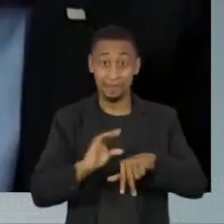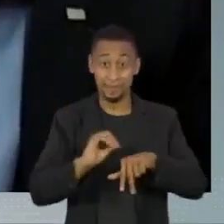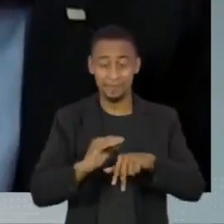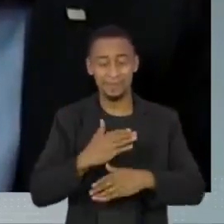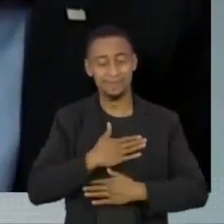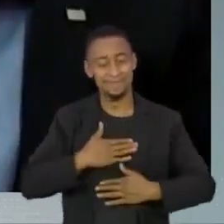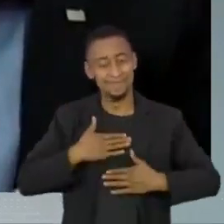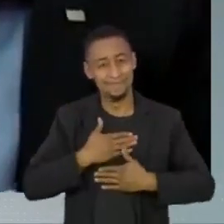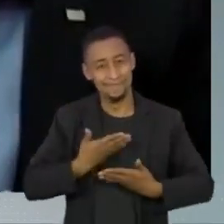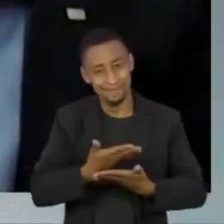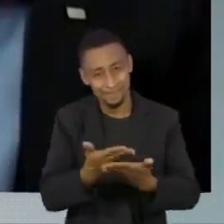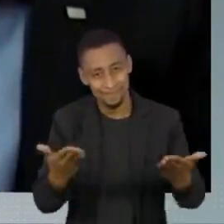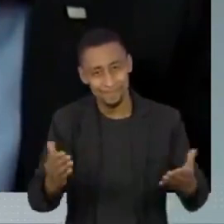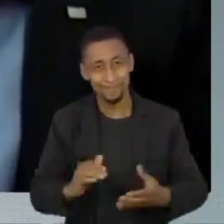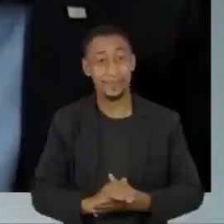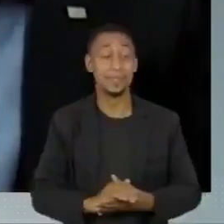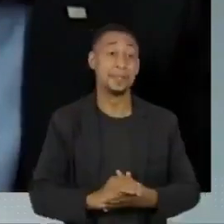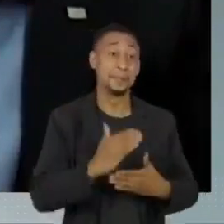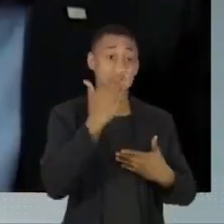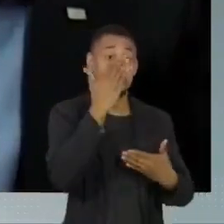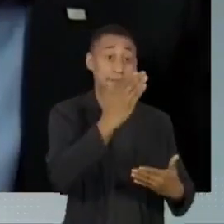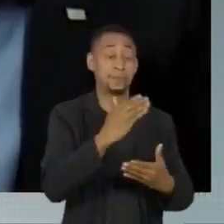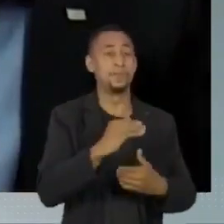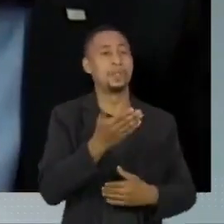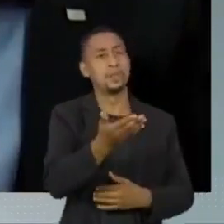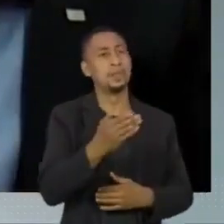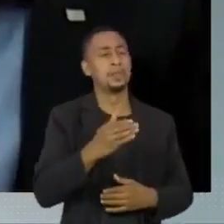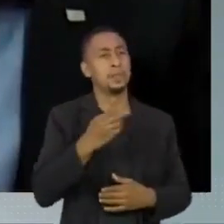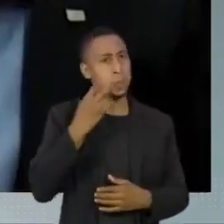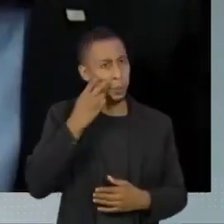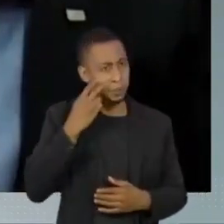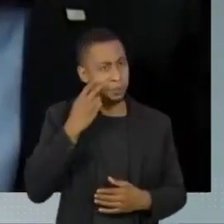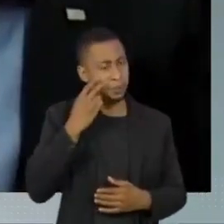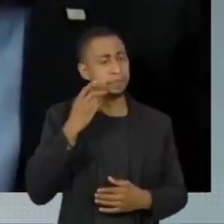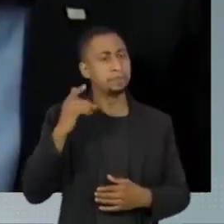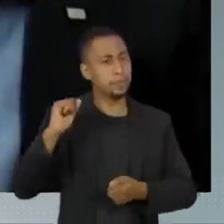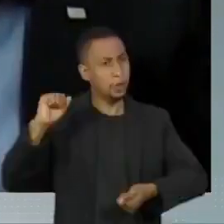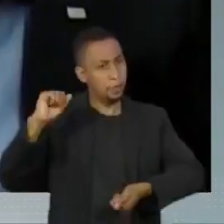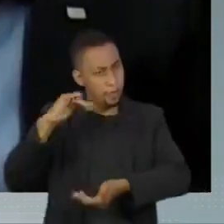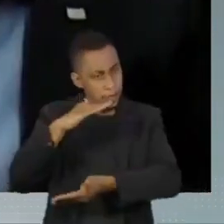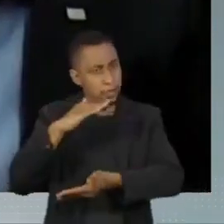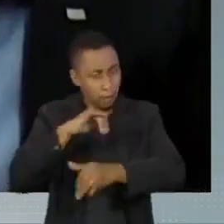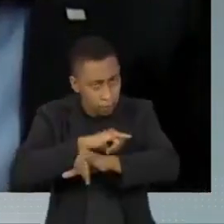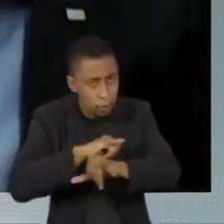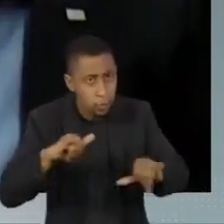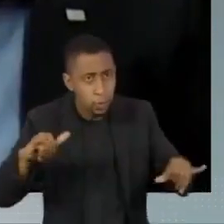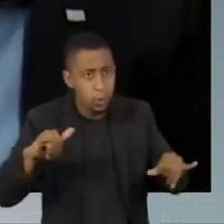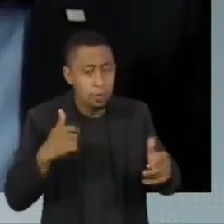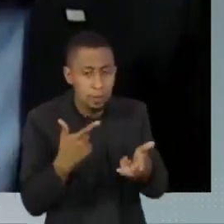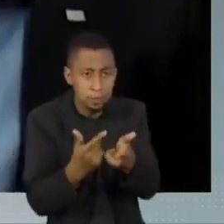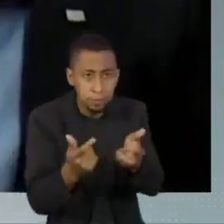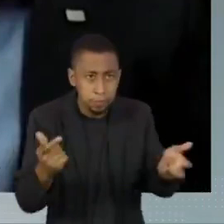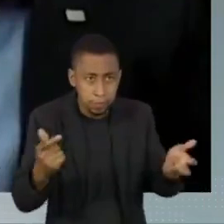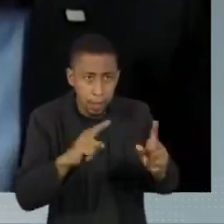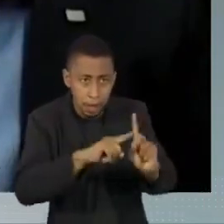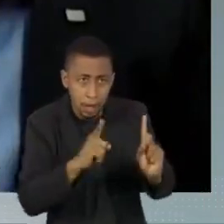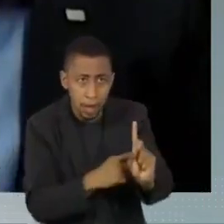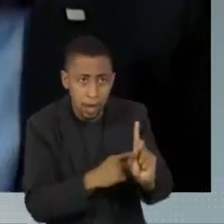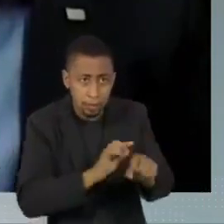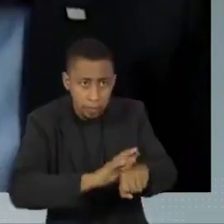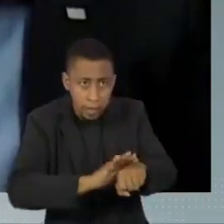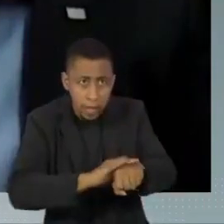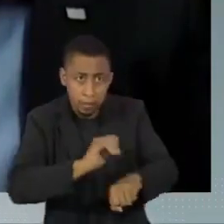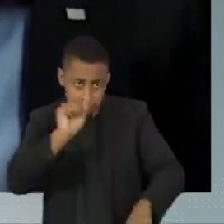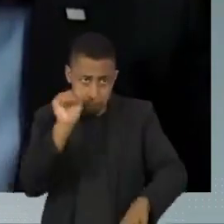estar conversando com todos. Muito obrigada. Doutor, a recomendação da Anvisa é a suspensão imediata da vacinação das grávidas